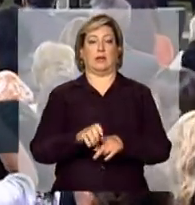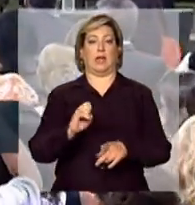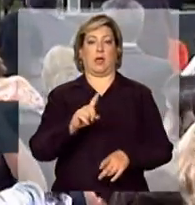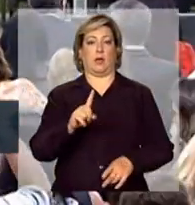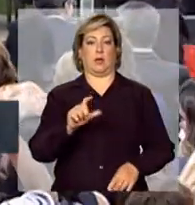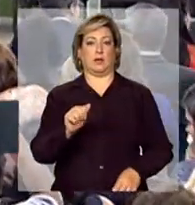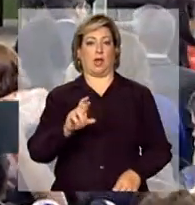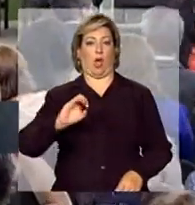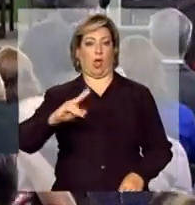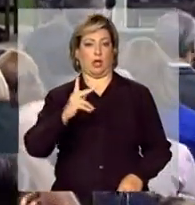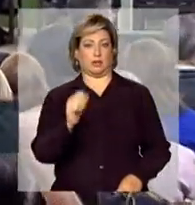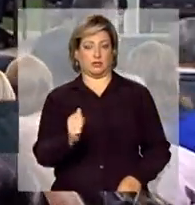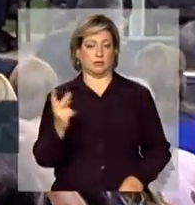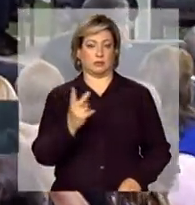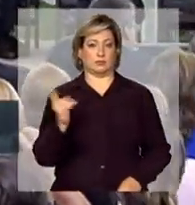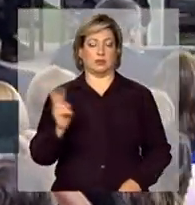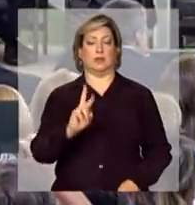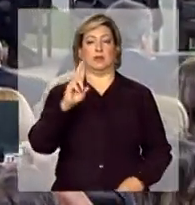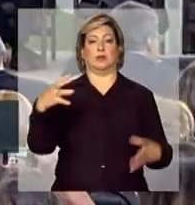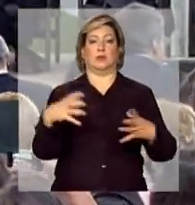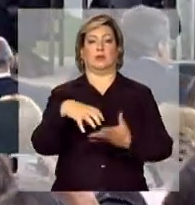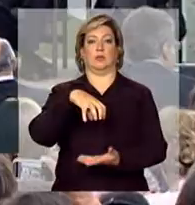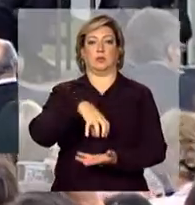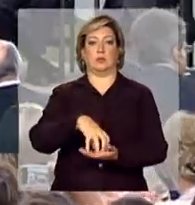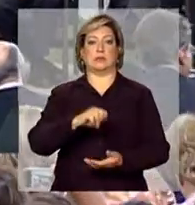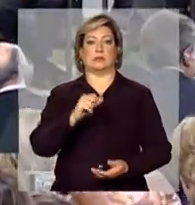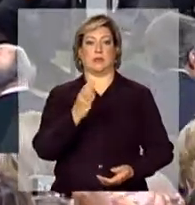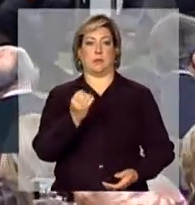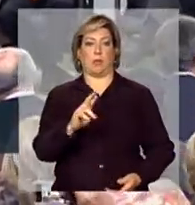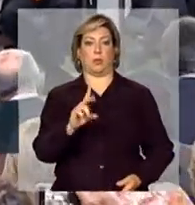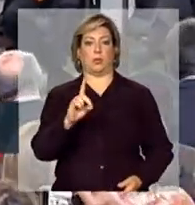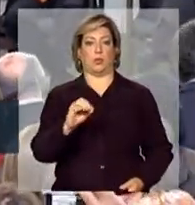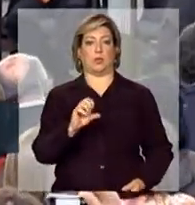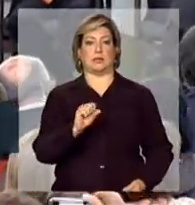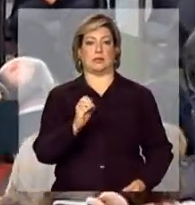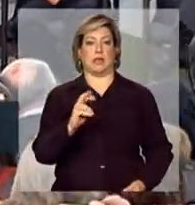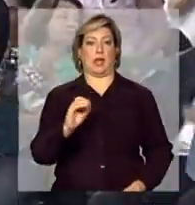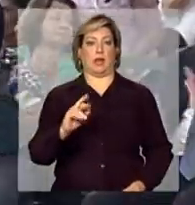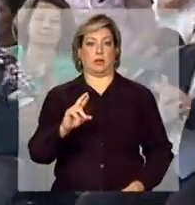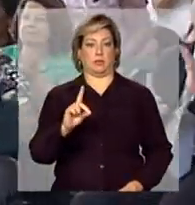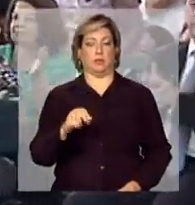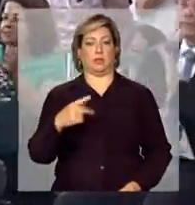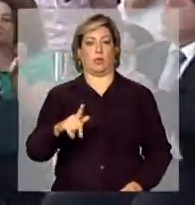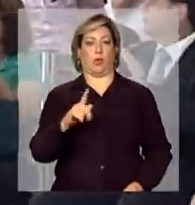Dias Rocha representantes do grupo sabor do Cerrado Goiás